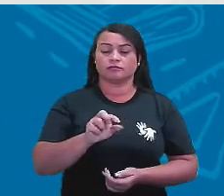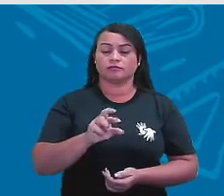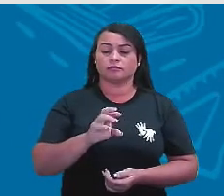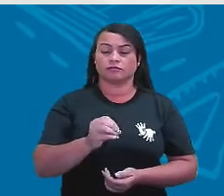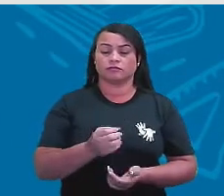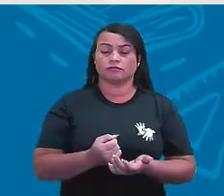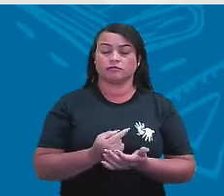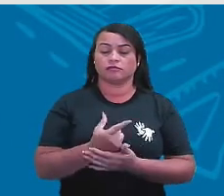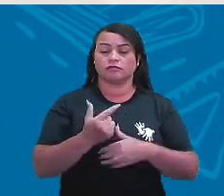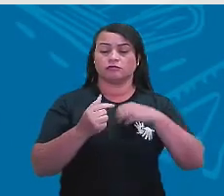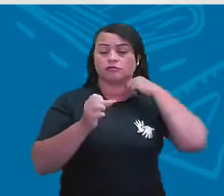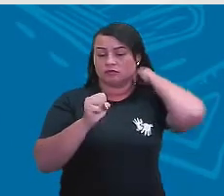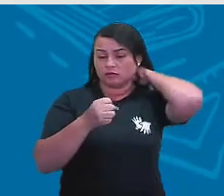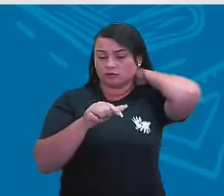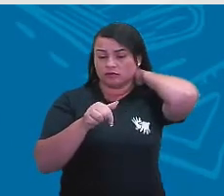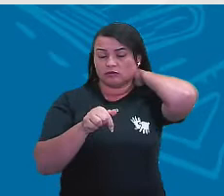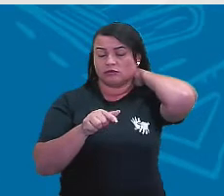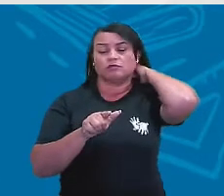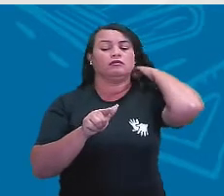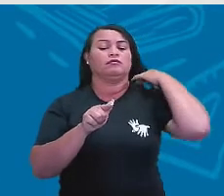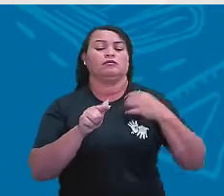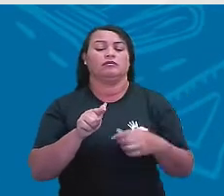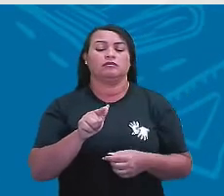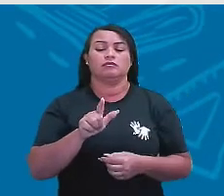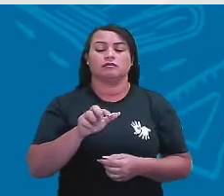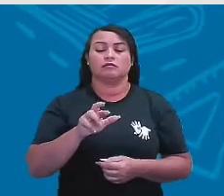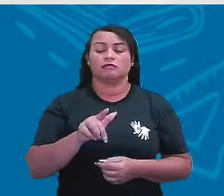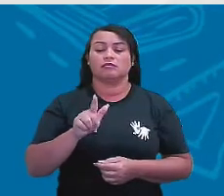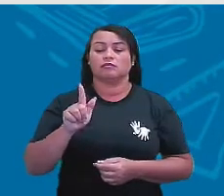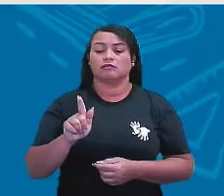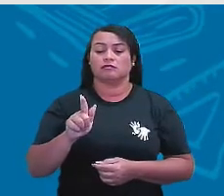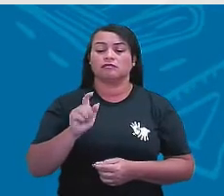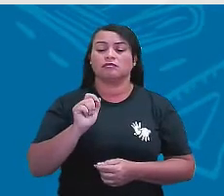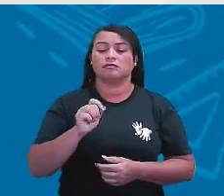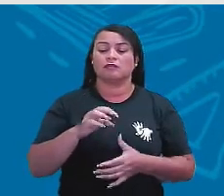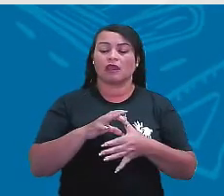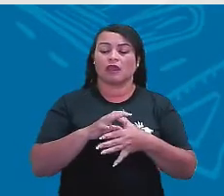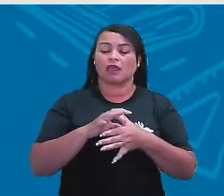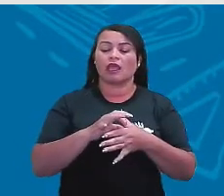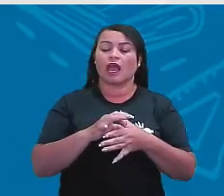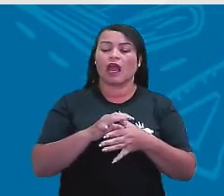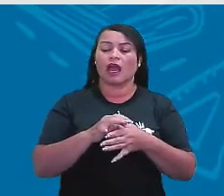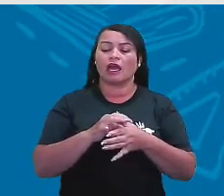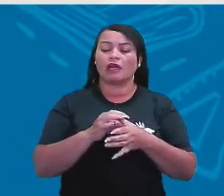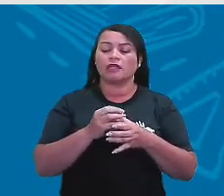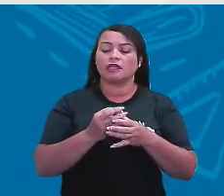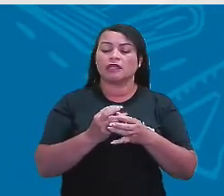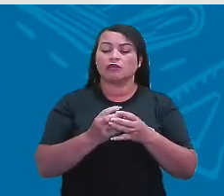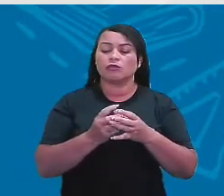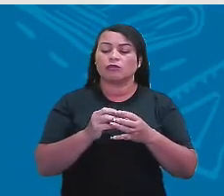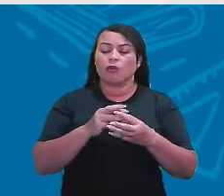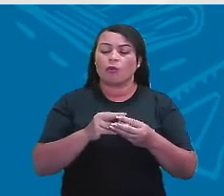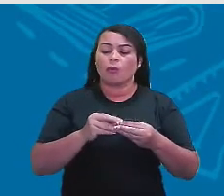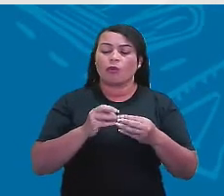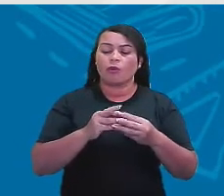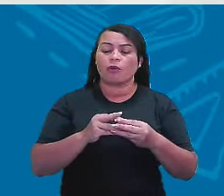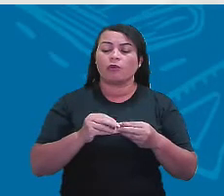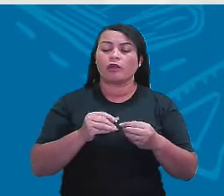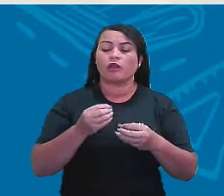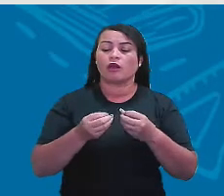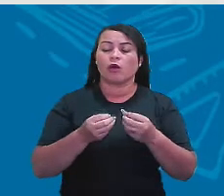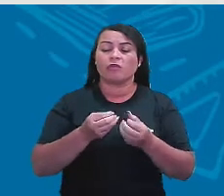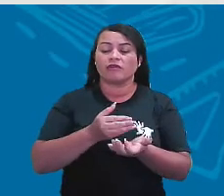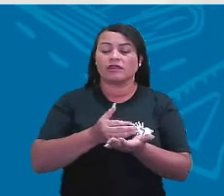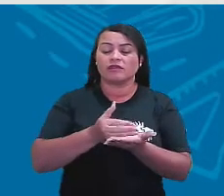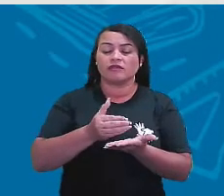comprou 870 gramas de carne moída e vai dividir igualmente em 3 pacotes.